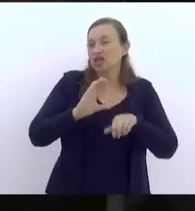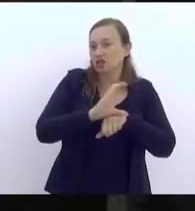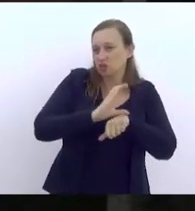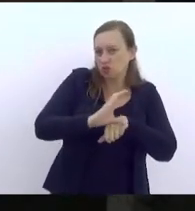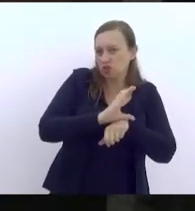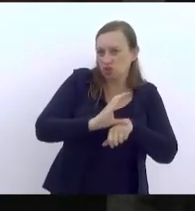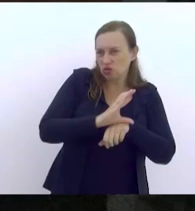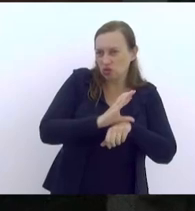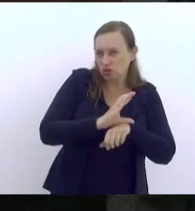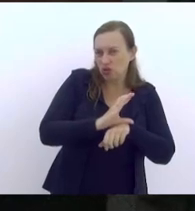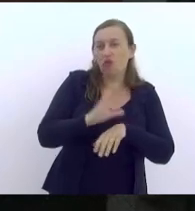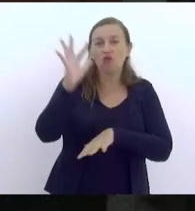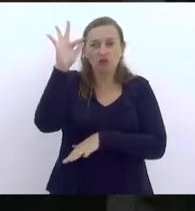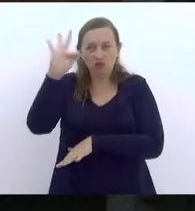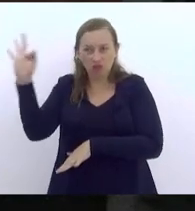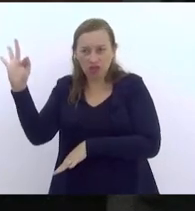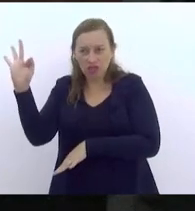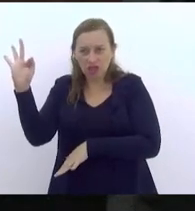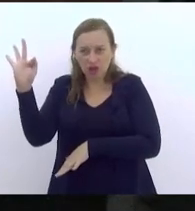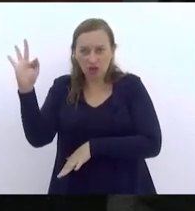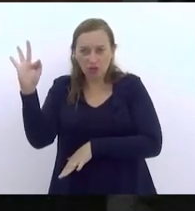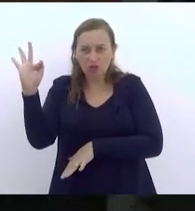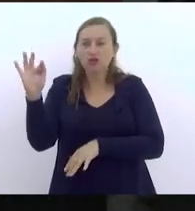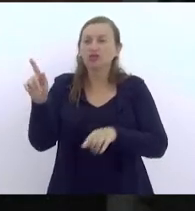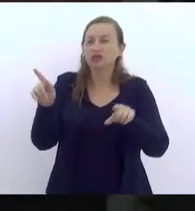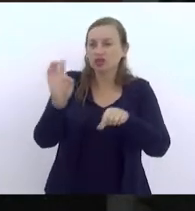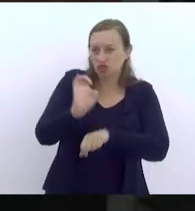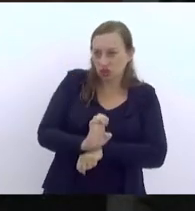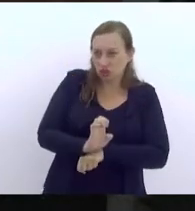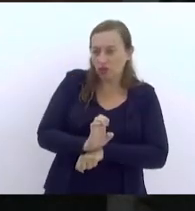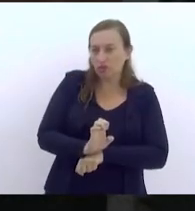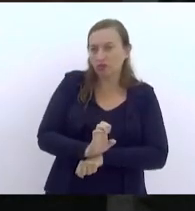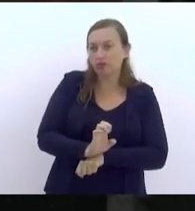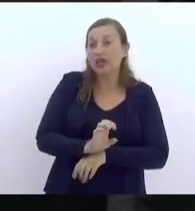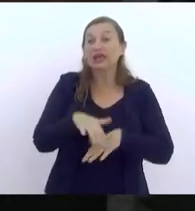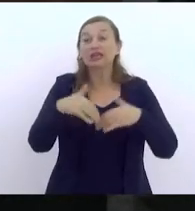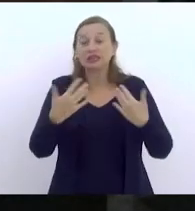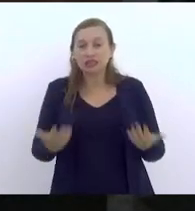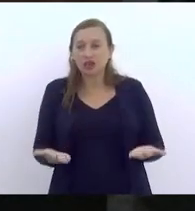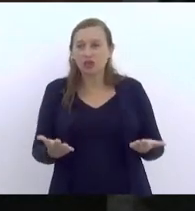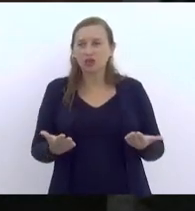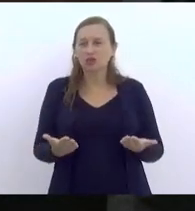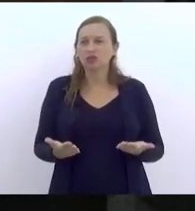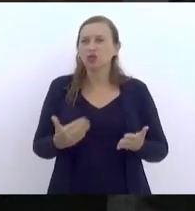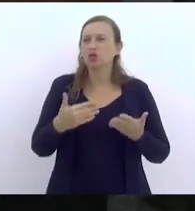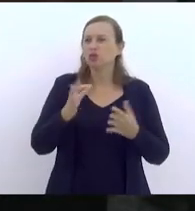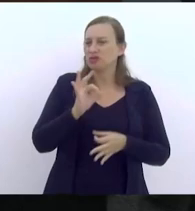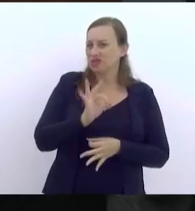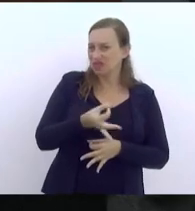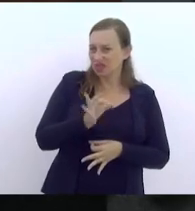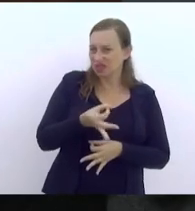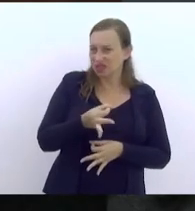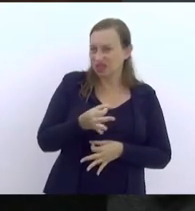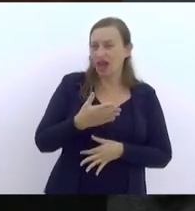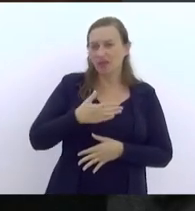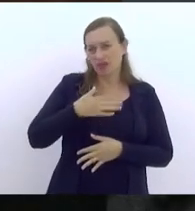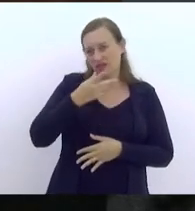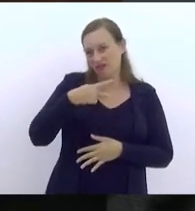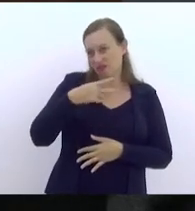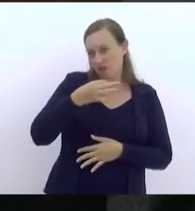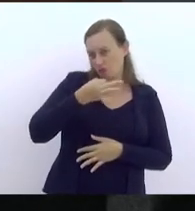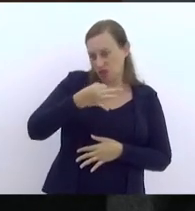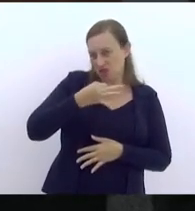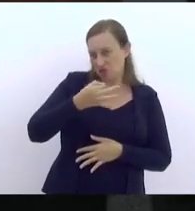na Constituição Federal e Estadual. Então, com toda certeza que a minha fala não é